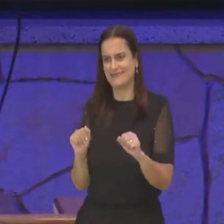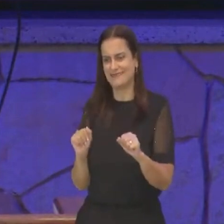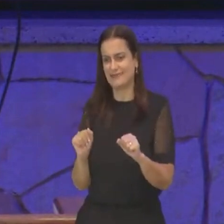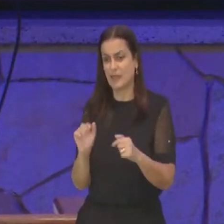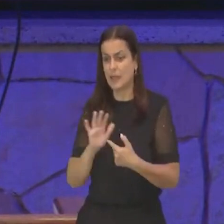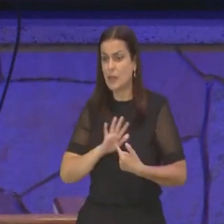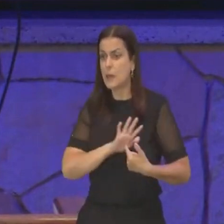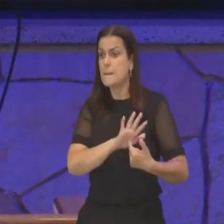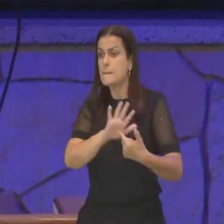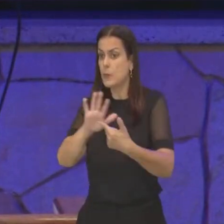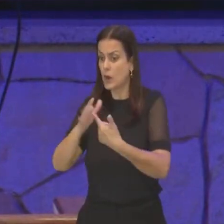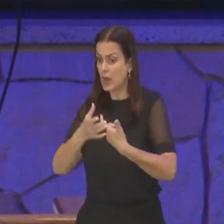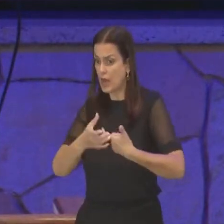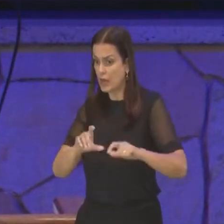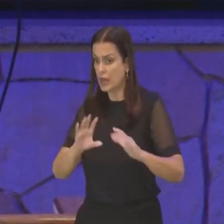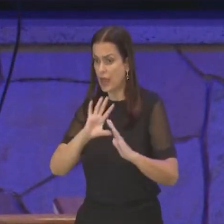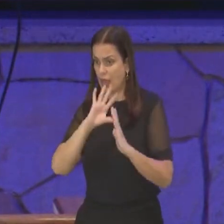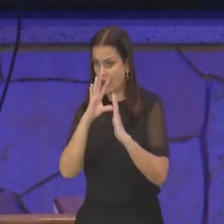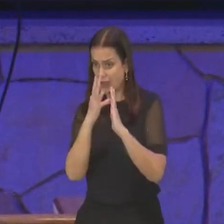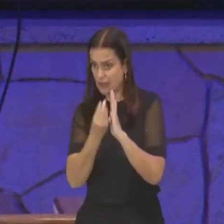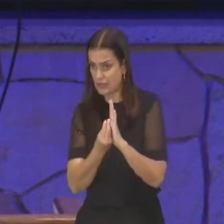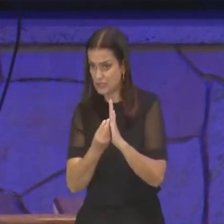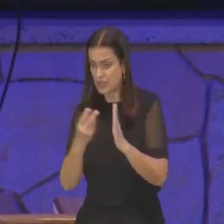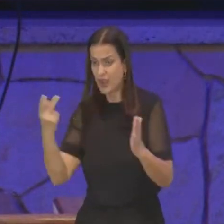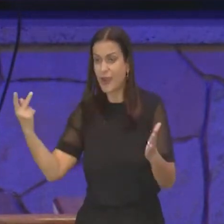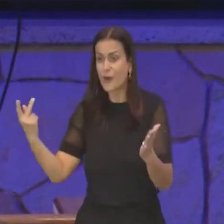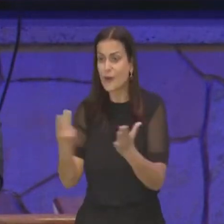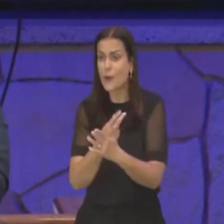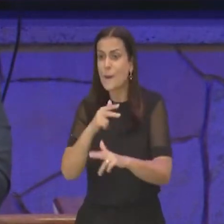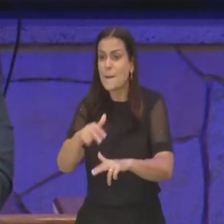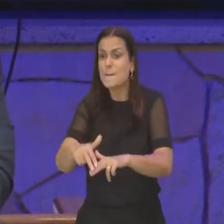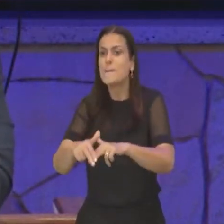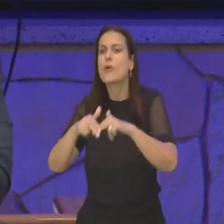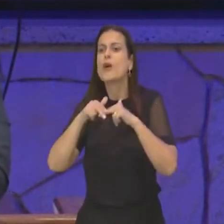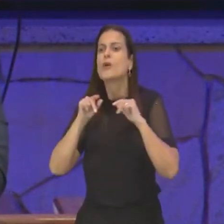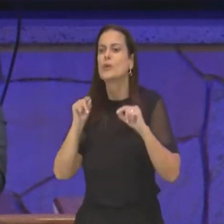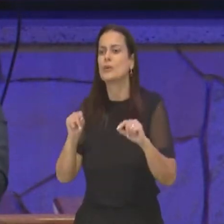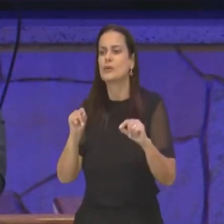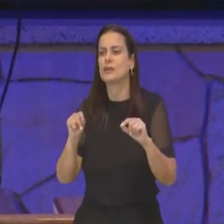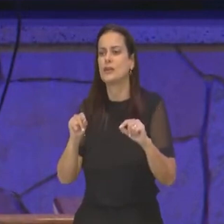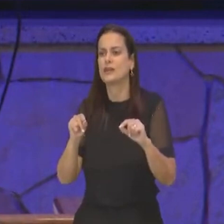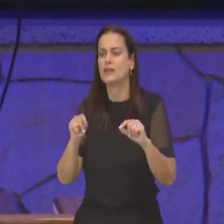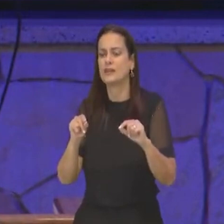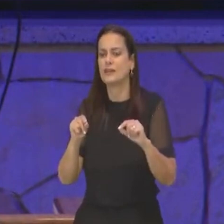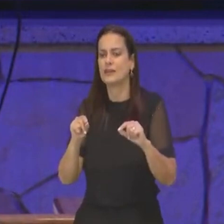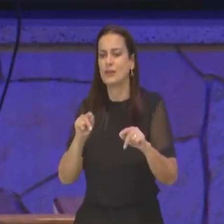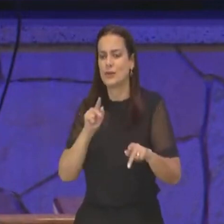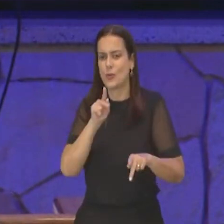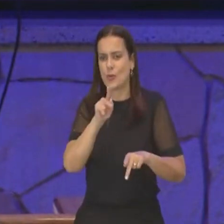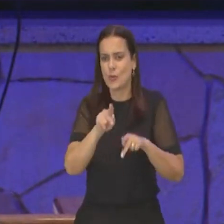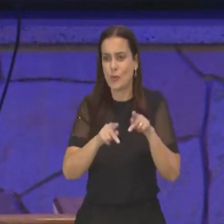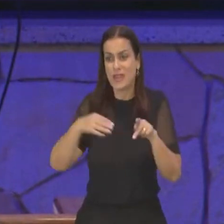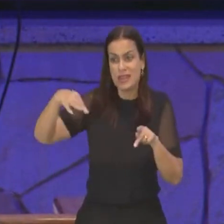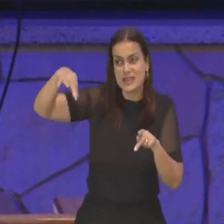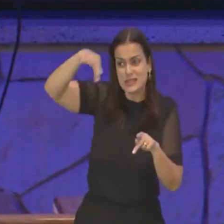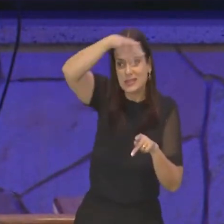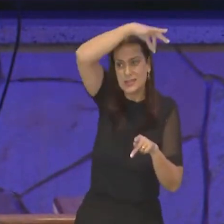que esse crescimento da igreja acontecia pela atuação do seu